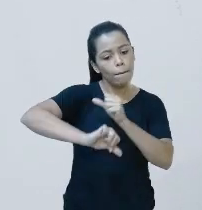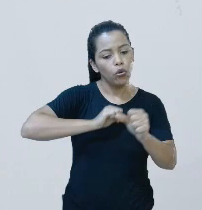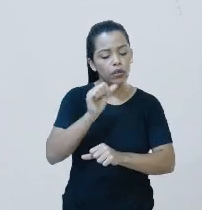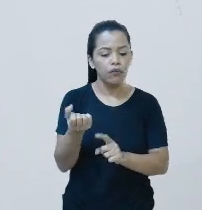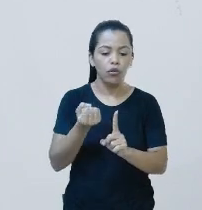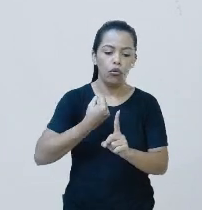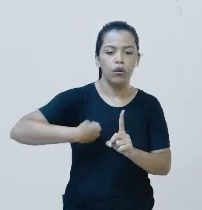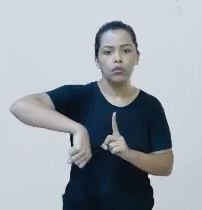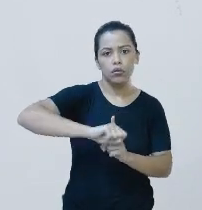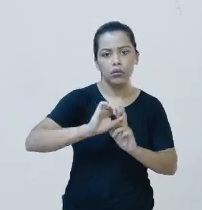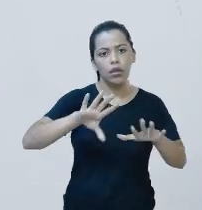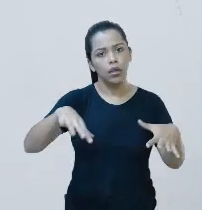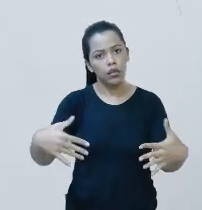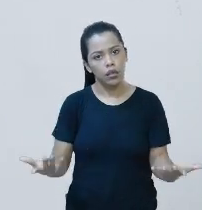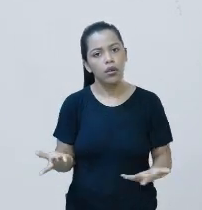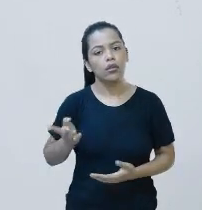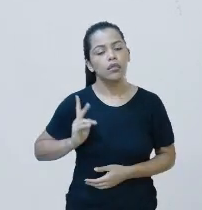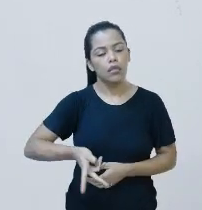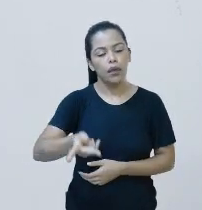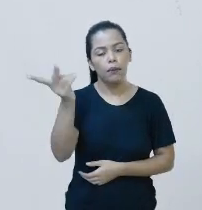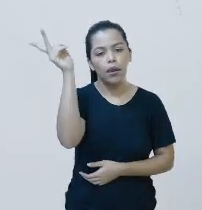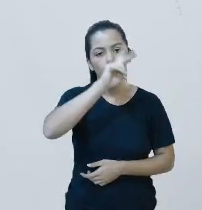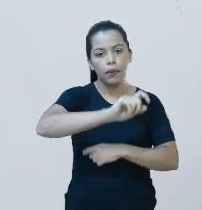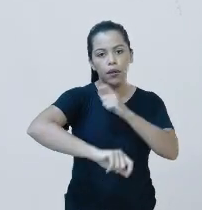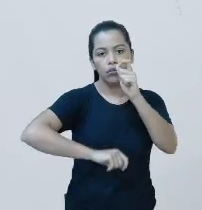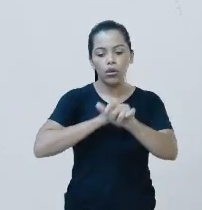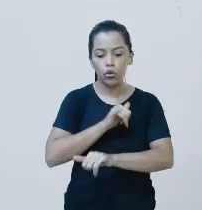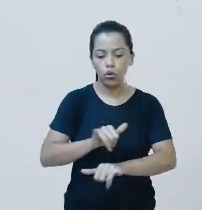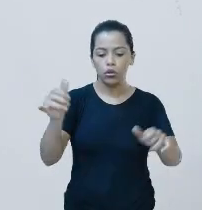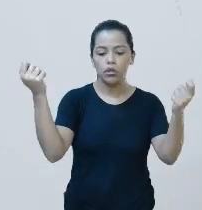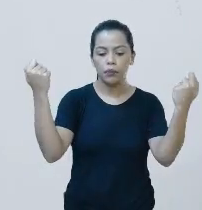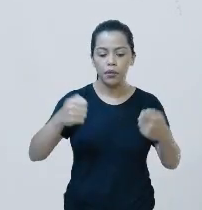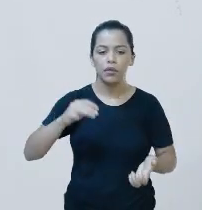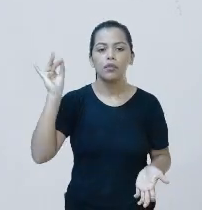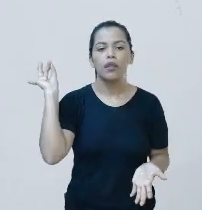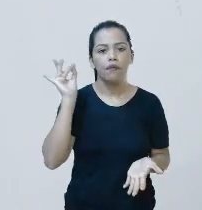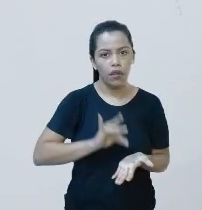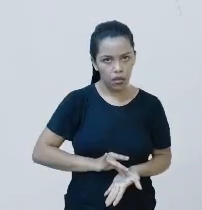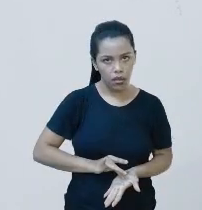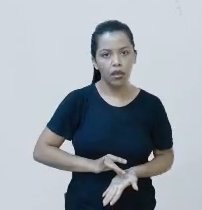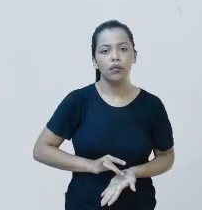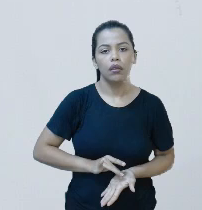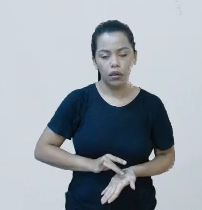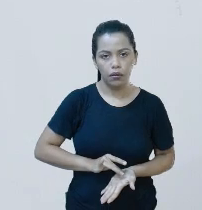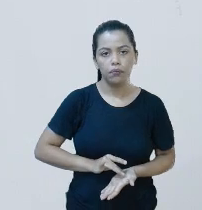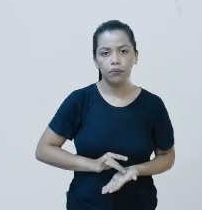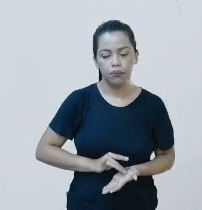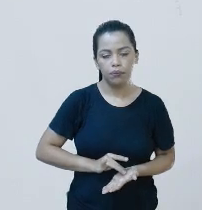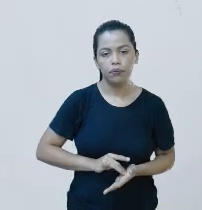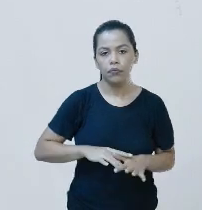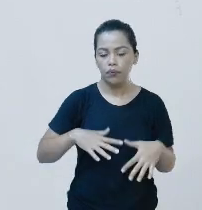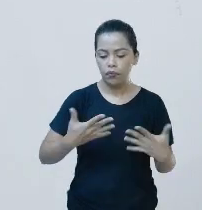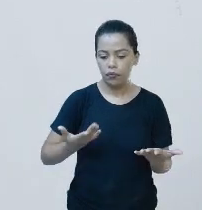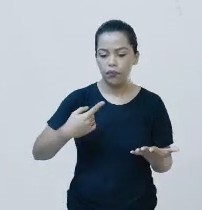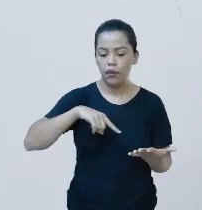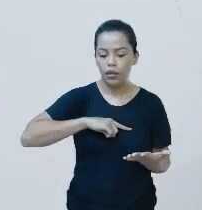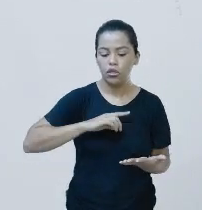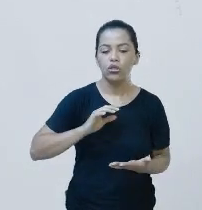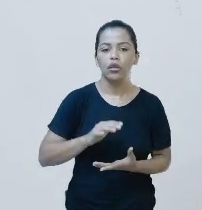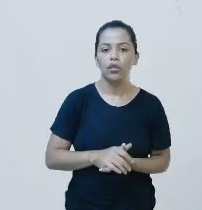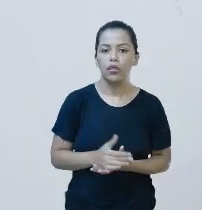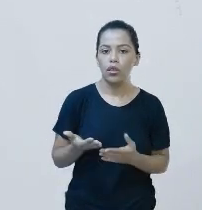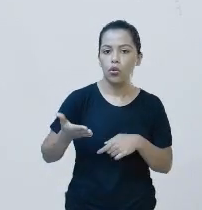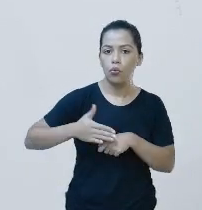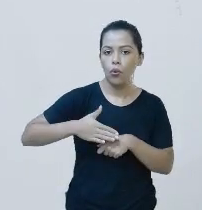mas sempre lembrando que a notícia ela precisa ser verdadeira. Nós estamos,